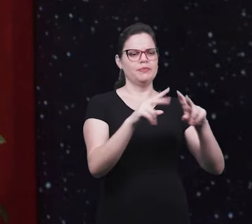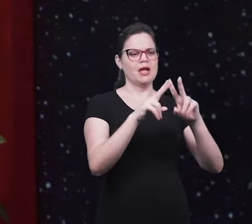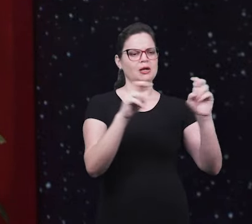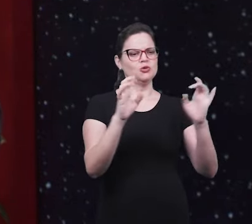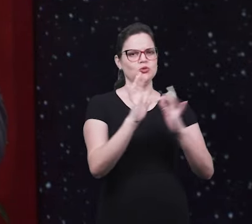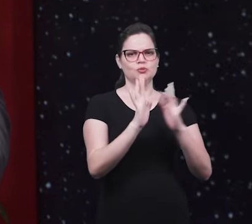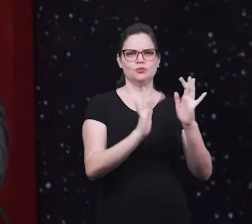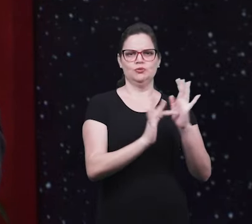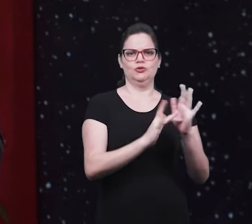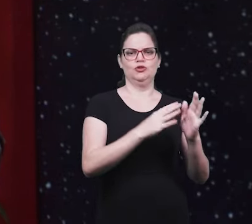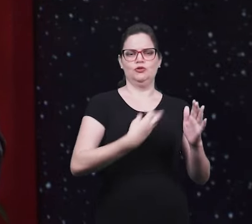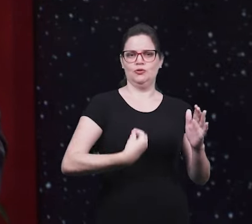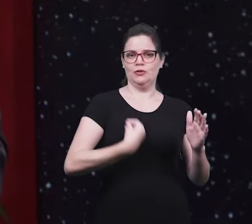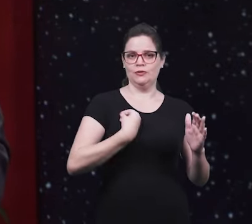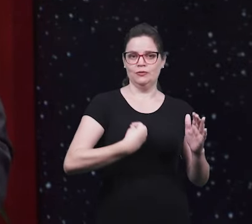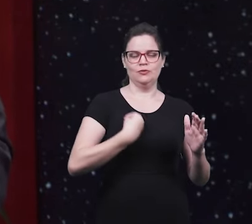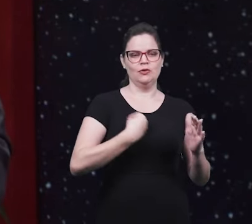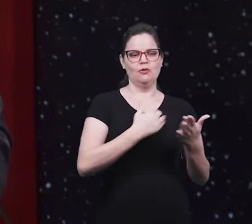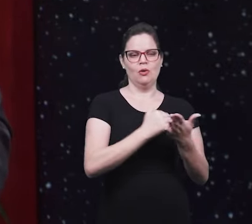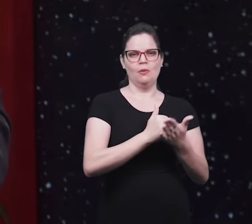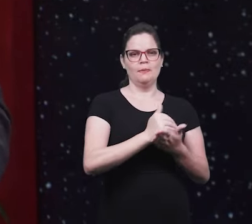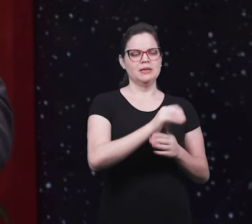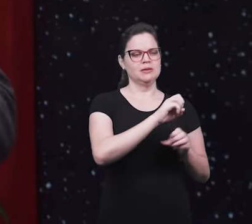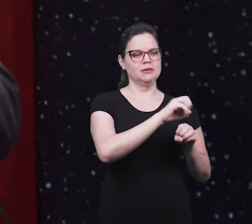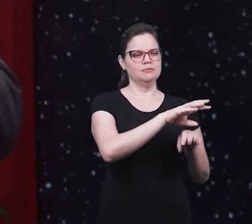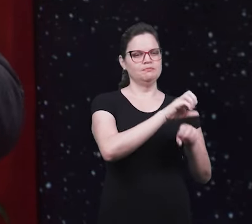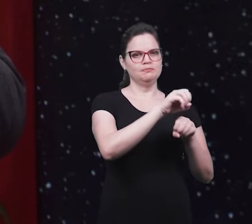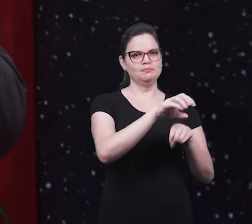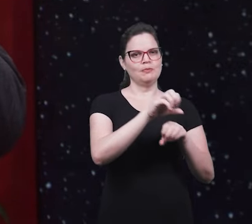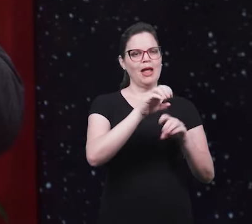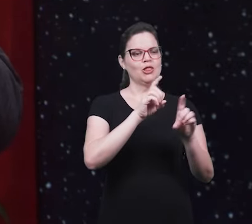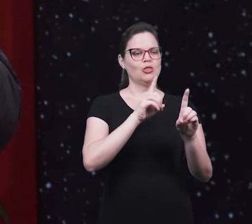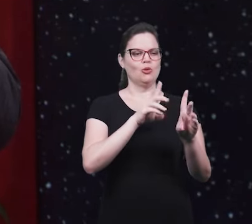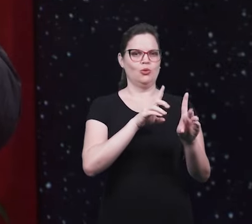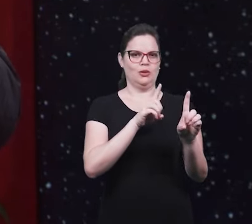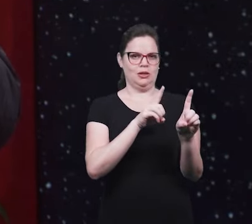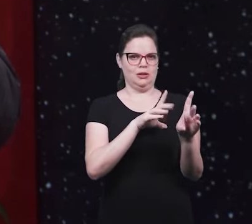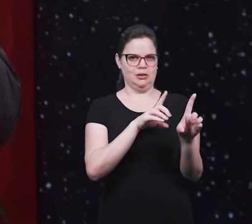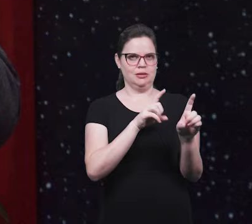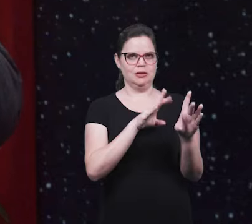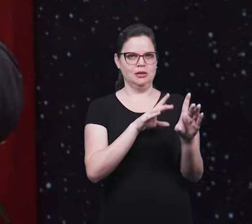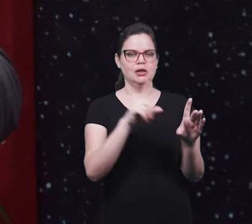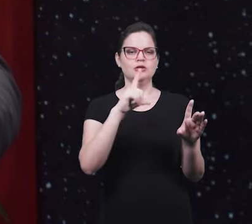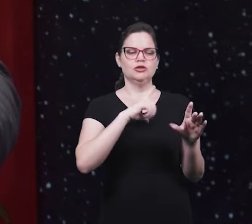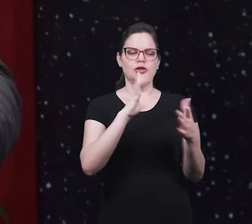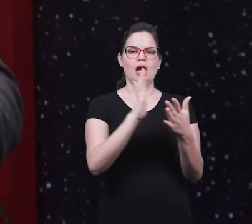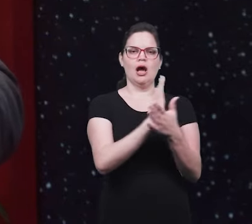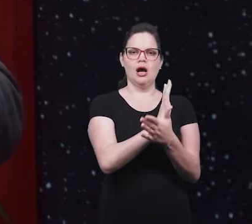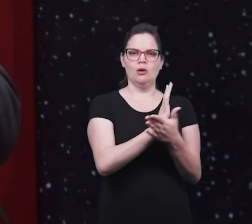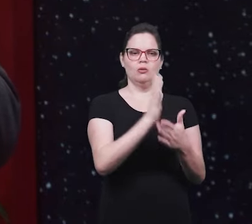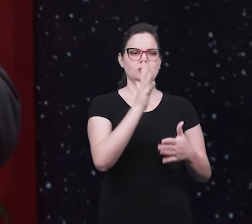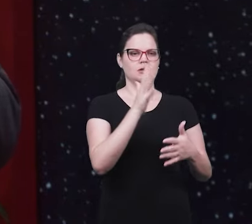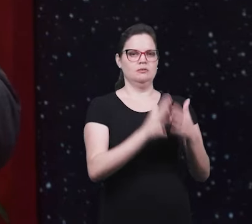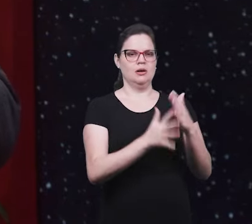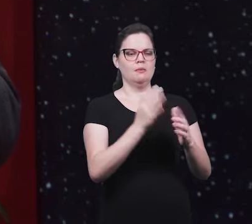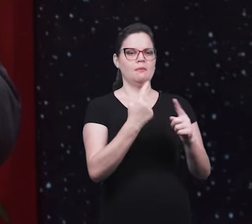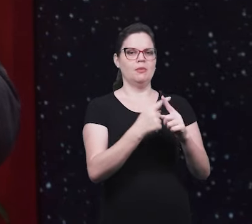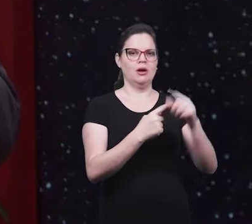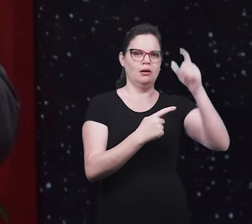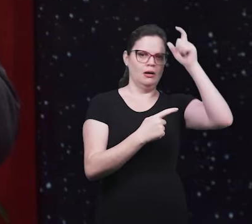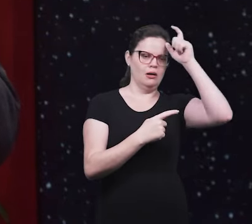doutrina revelada pelo Espírito Santo. Então vinha um obstáculo, o